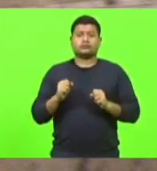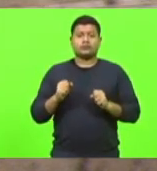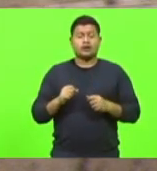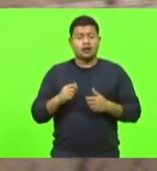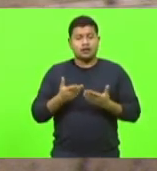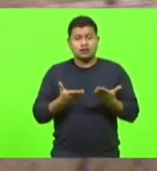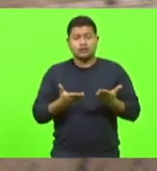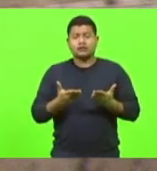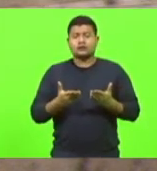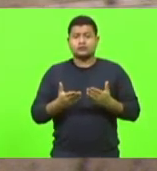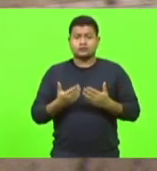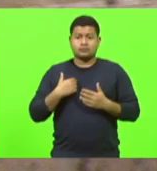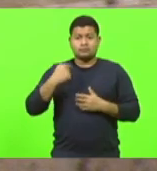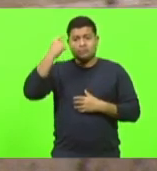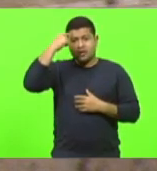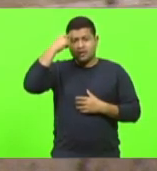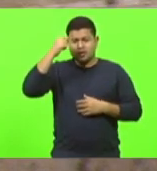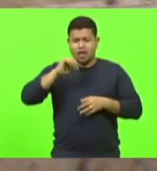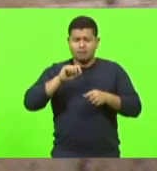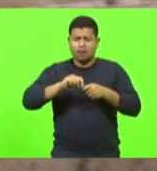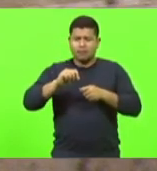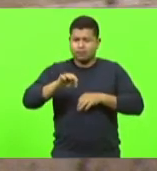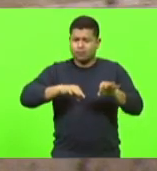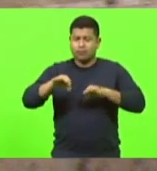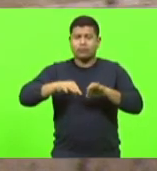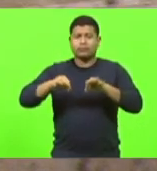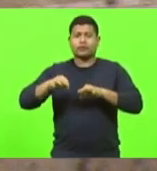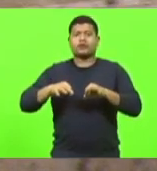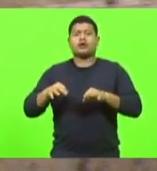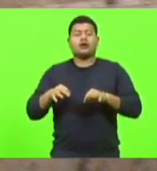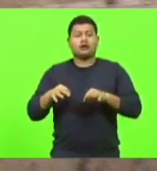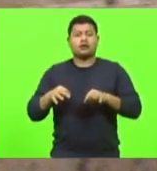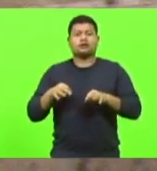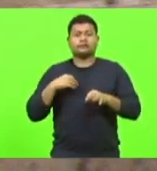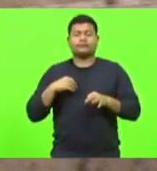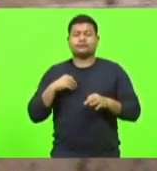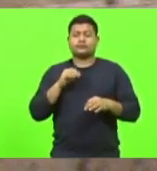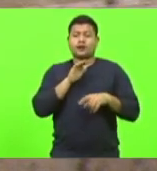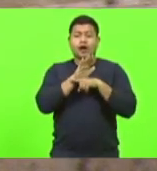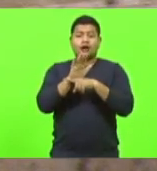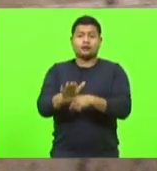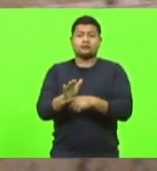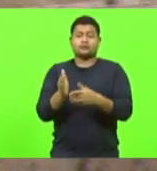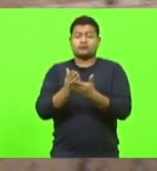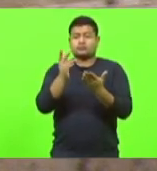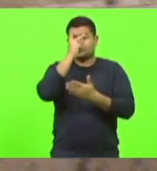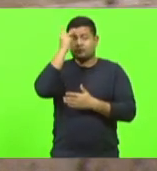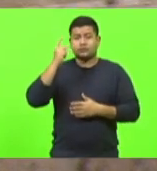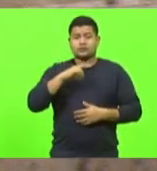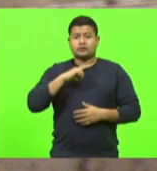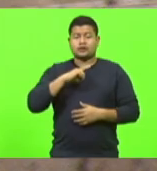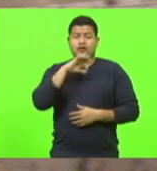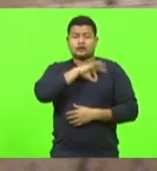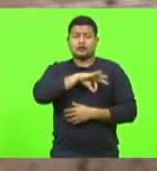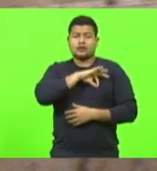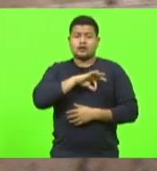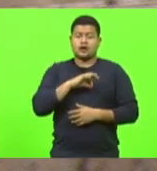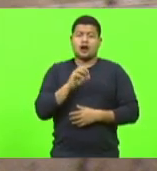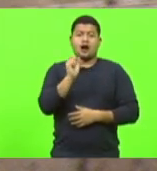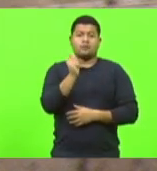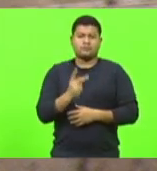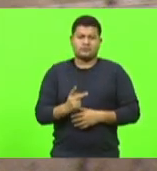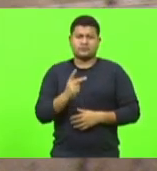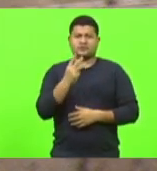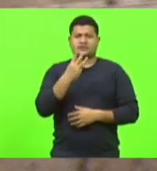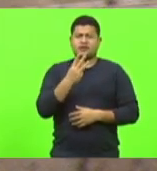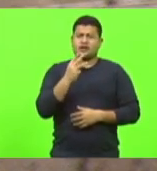com relação a isso e dá uma melhorada nesse pessoal que ganha três quatro mil reais aí que já está